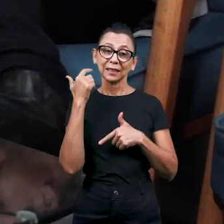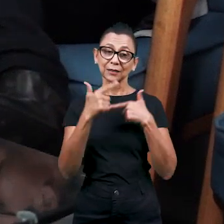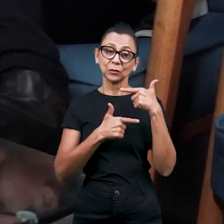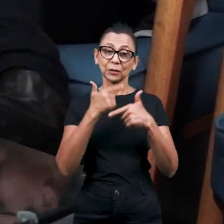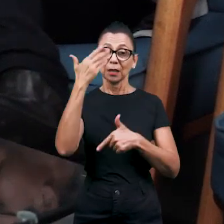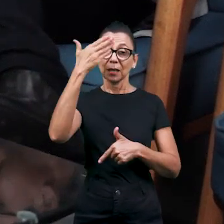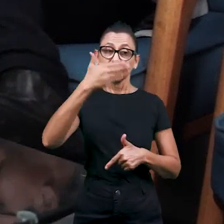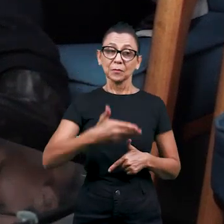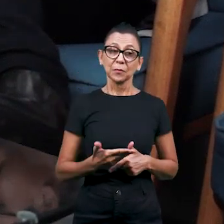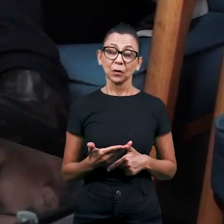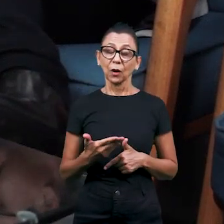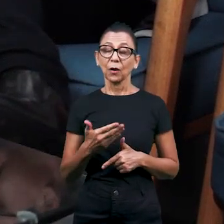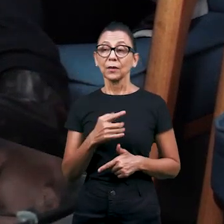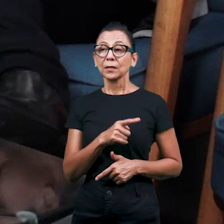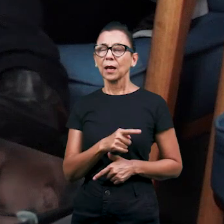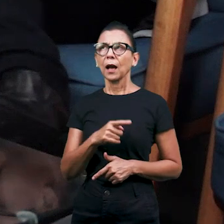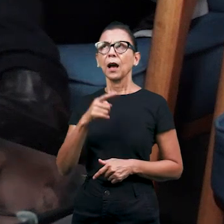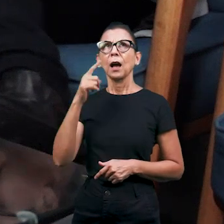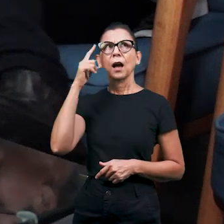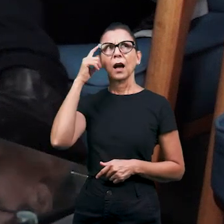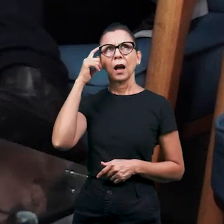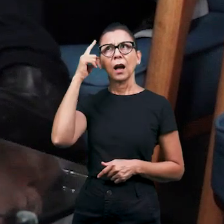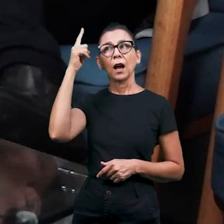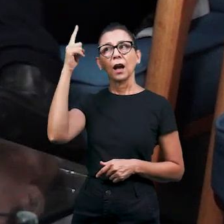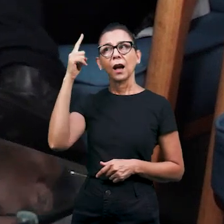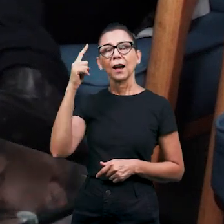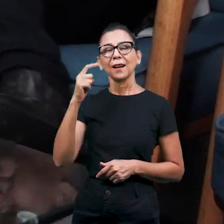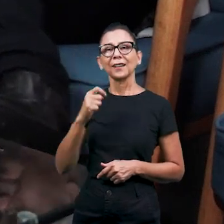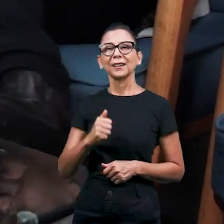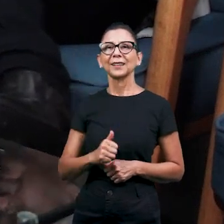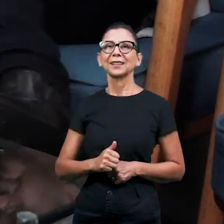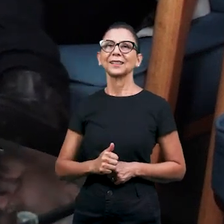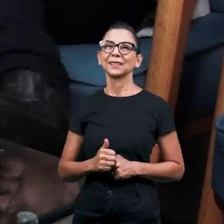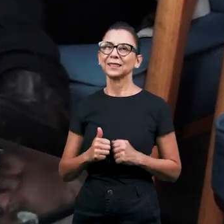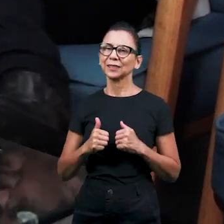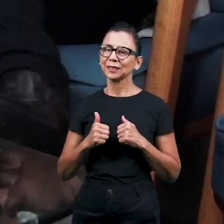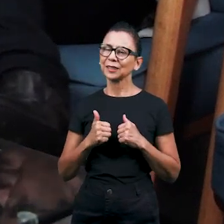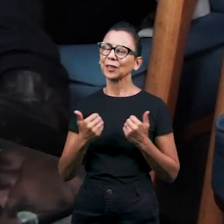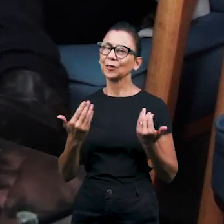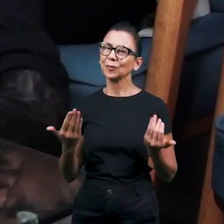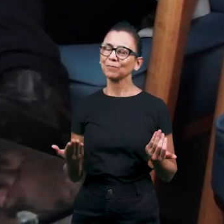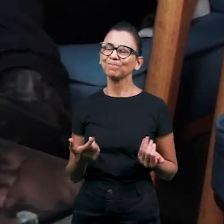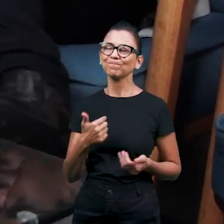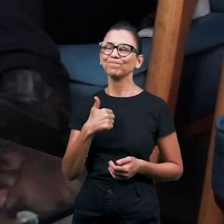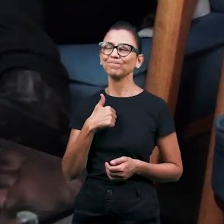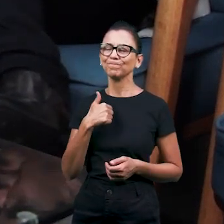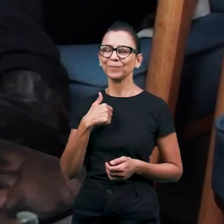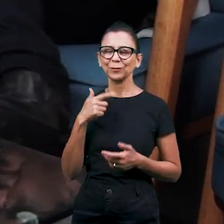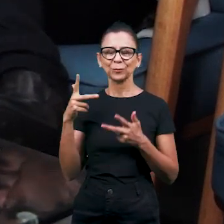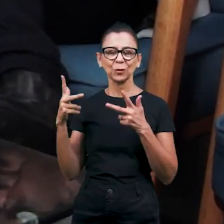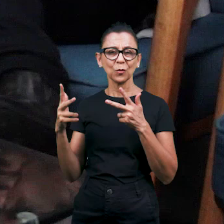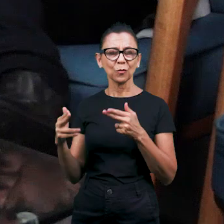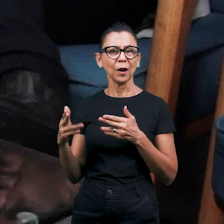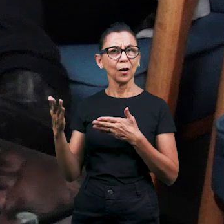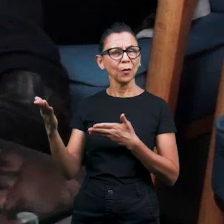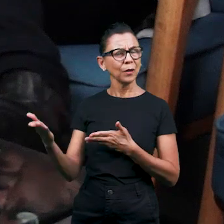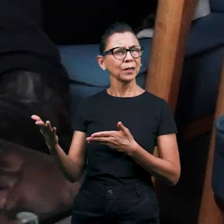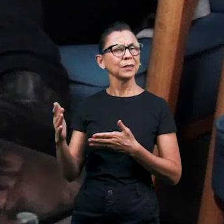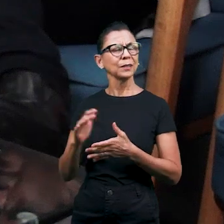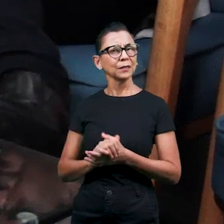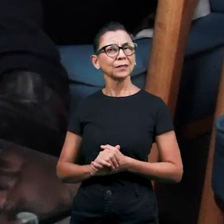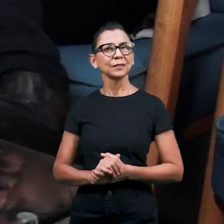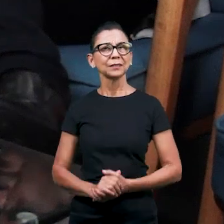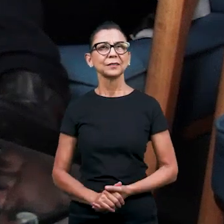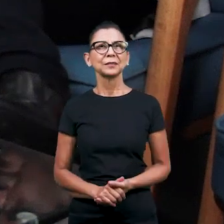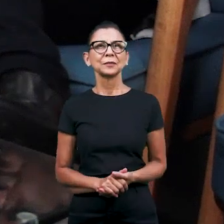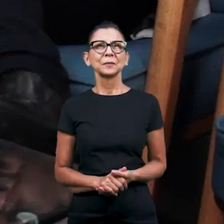Mas com a repercussão que teve, com essa sede dos jovens de participar, e